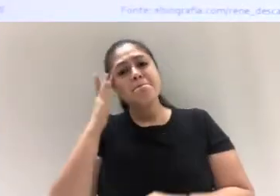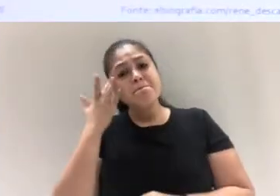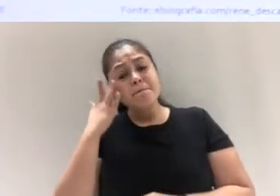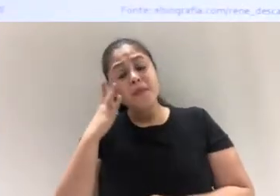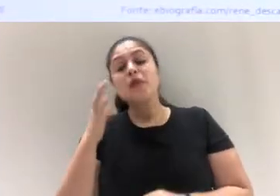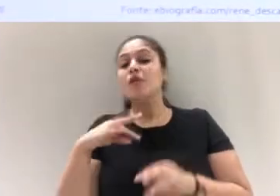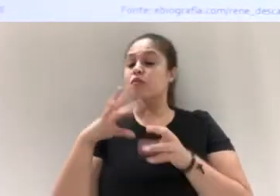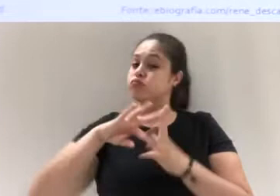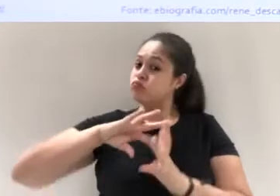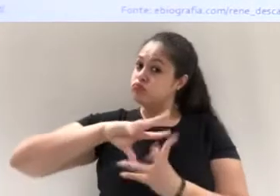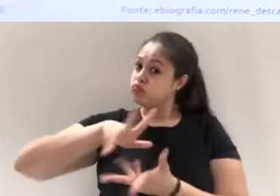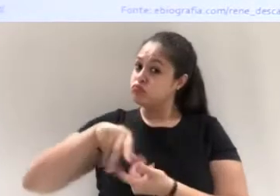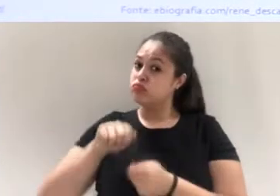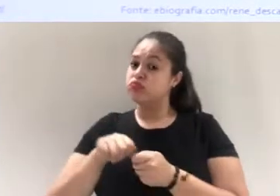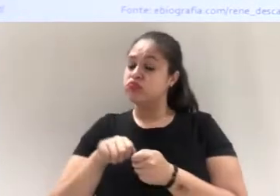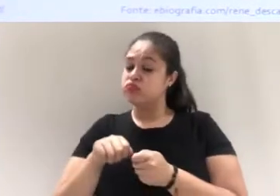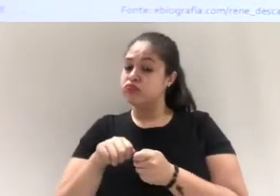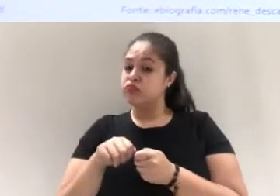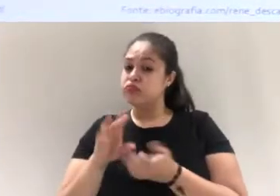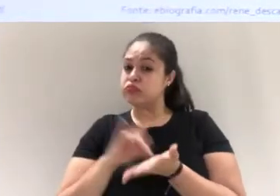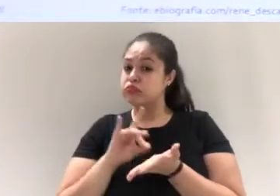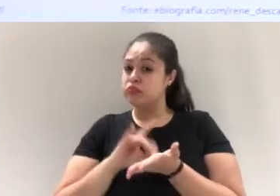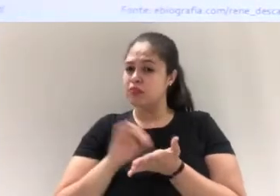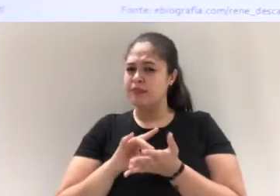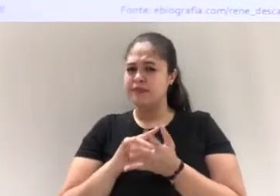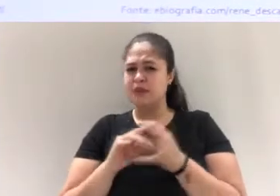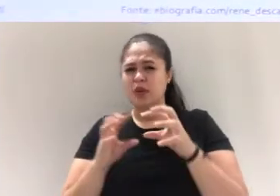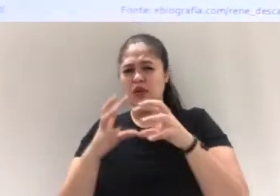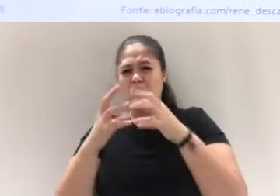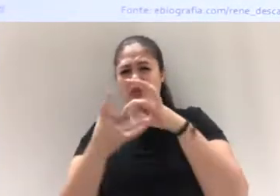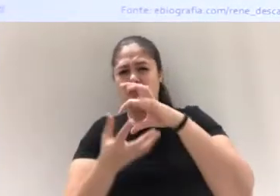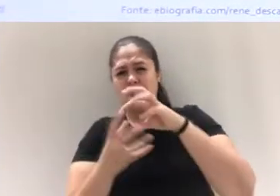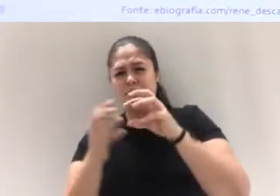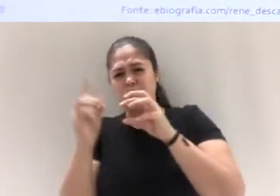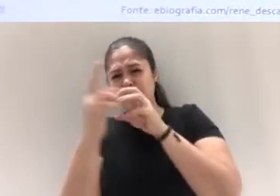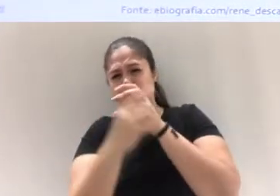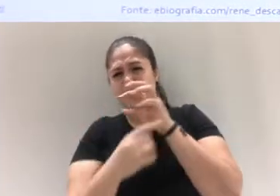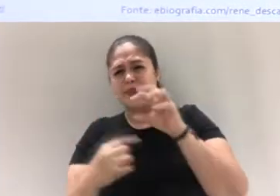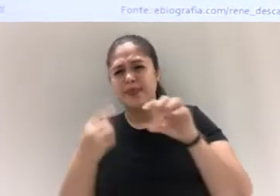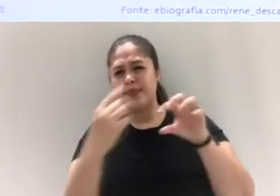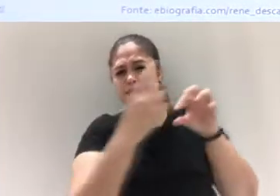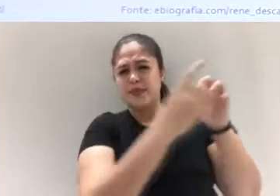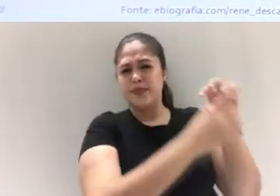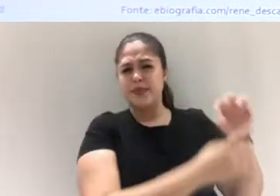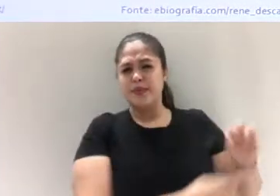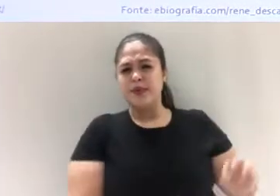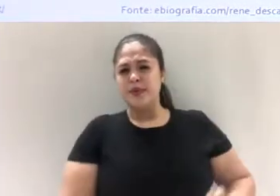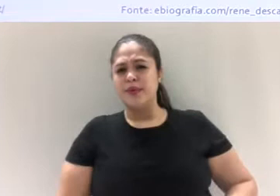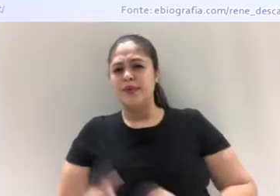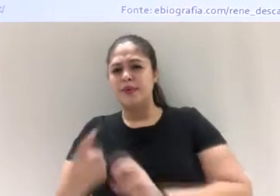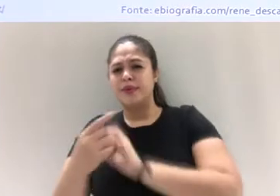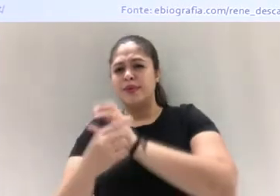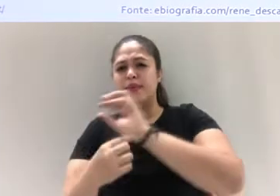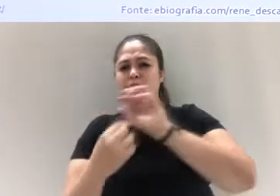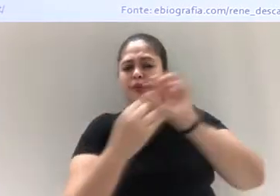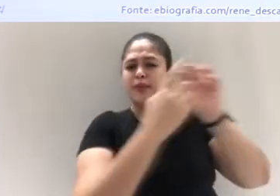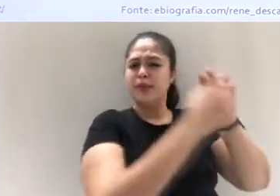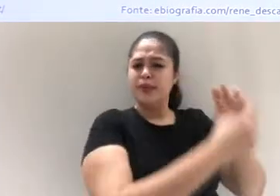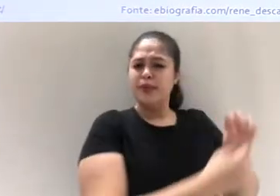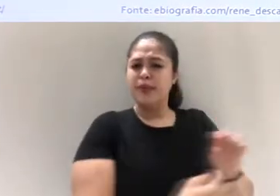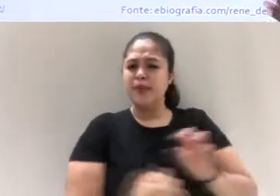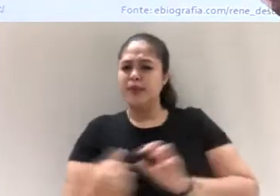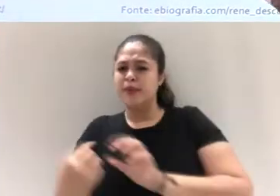os planetas, na verdade, giravam no meio de partículas materiais, e isso fazia com que os